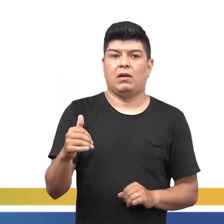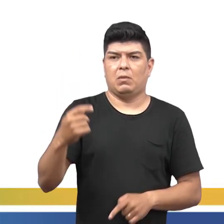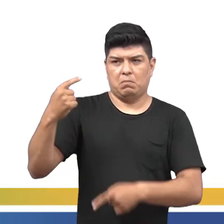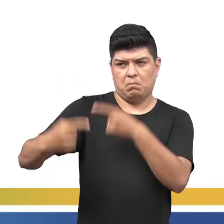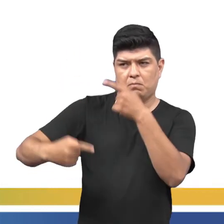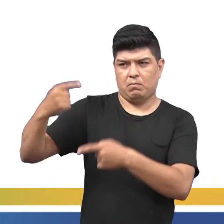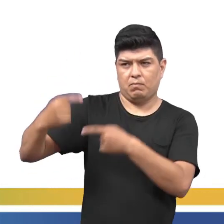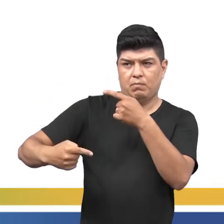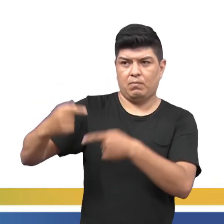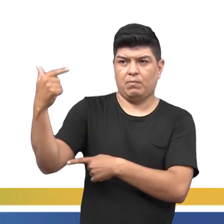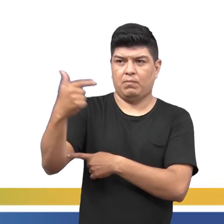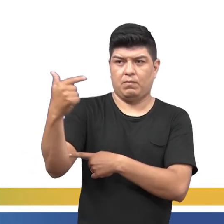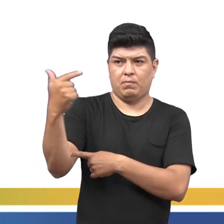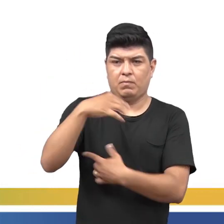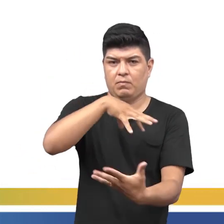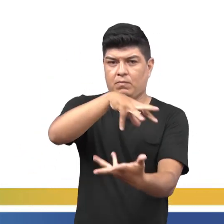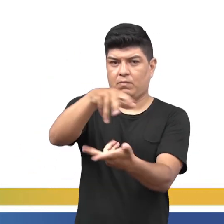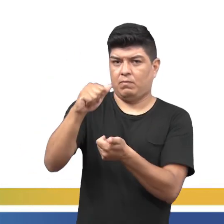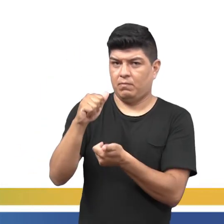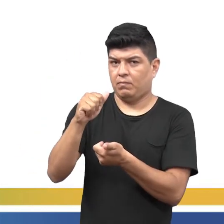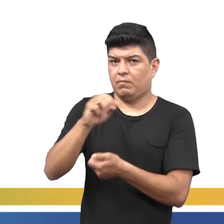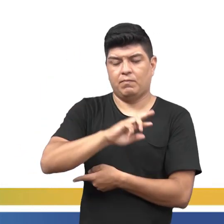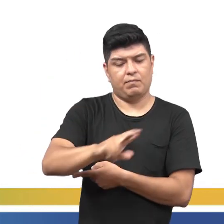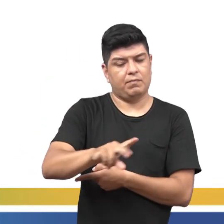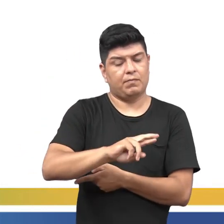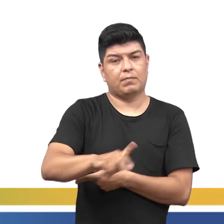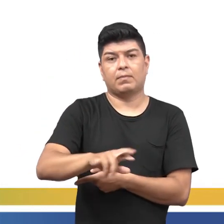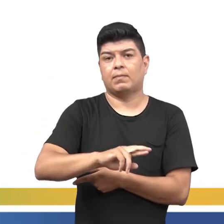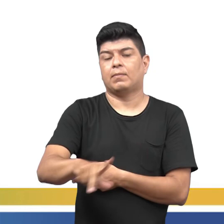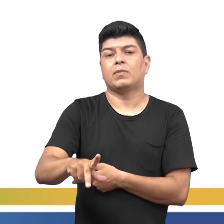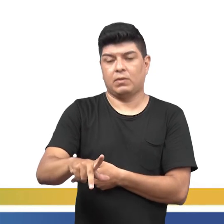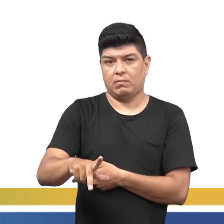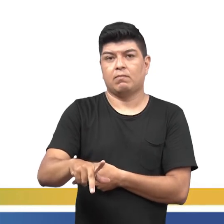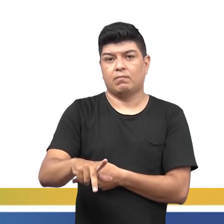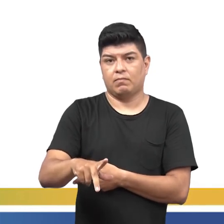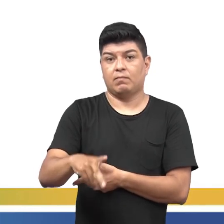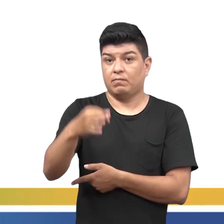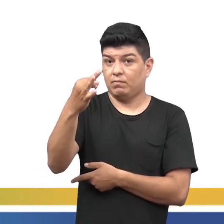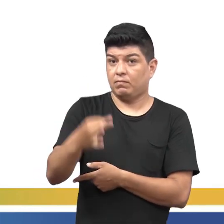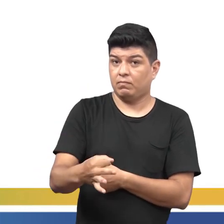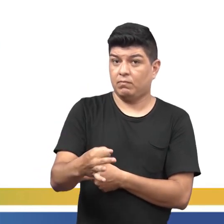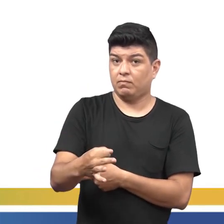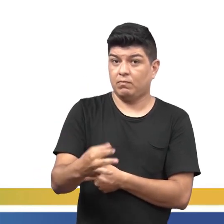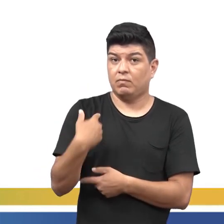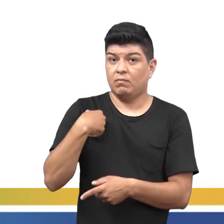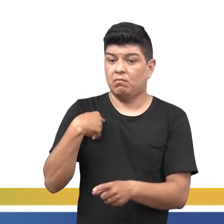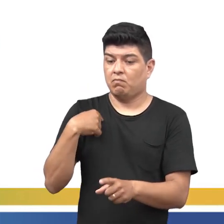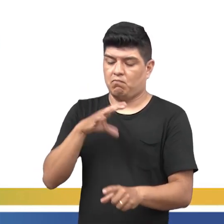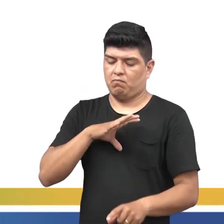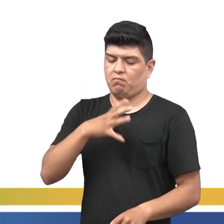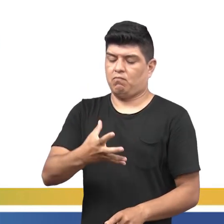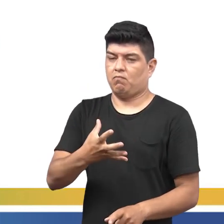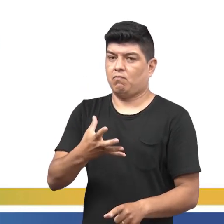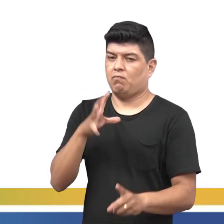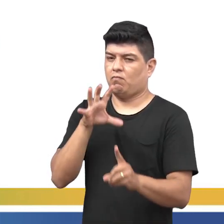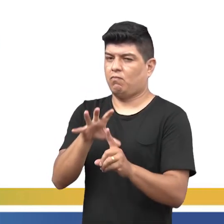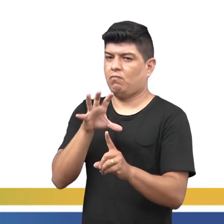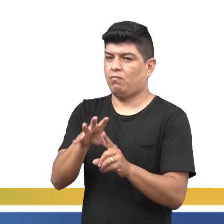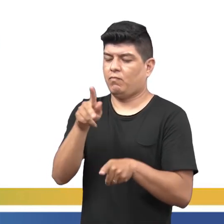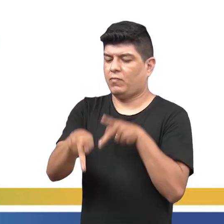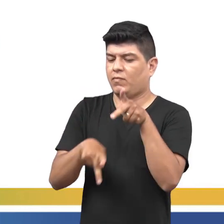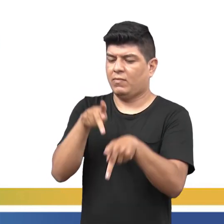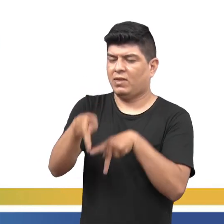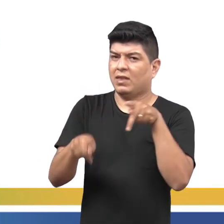Mundial começou em 1939? Não, não foi essa a intenção. A intenção era justamente dar uma injeção de coragem no povo dos Estados